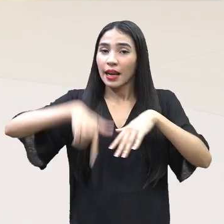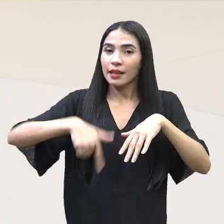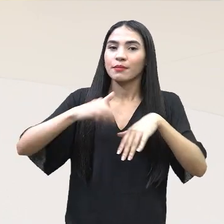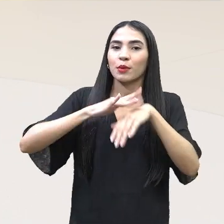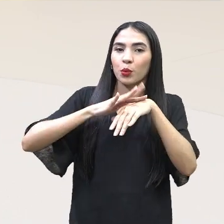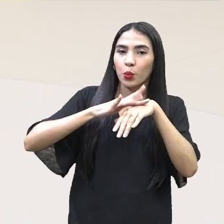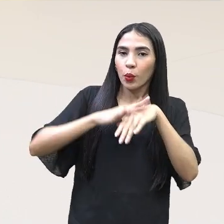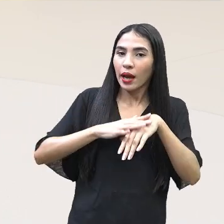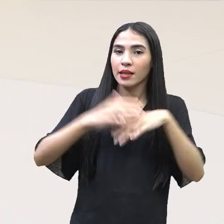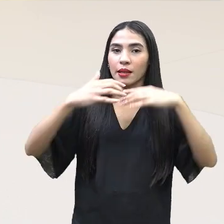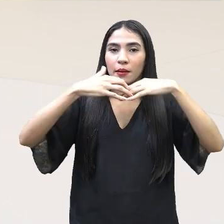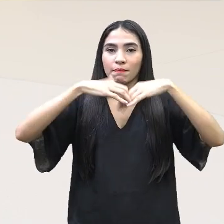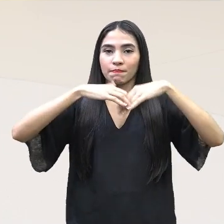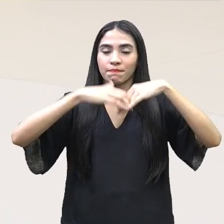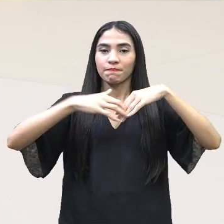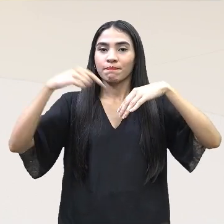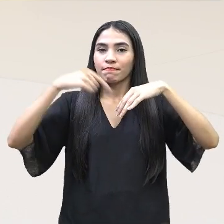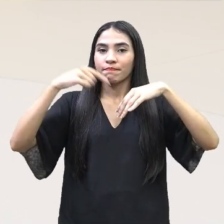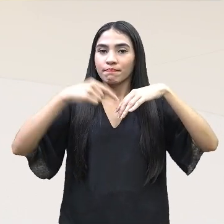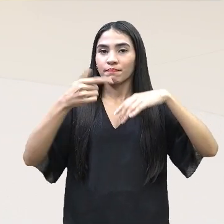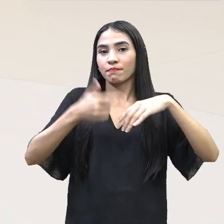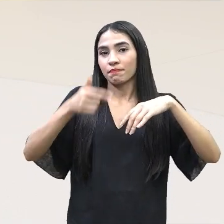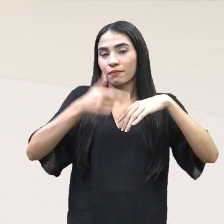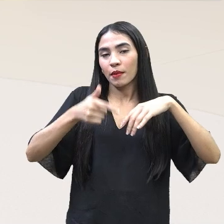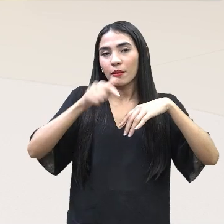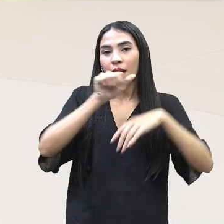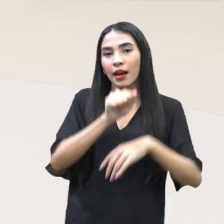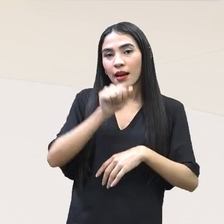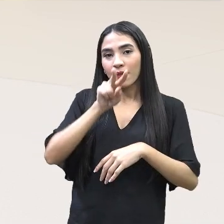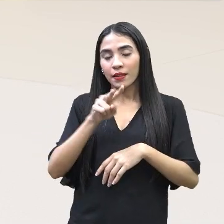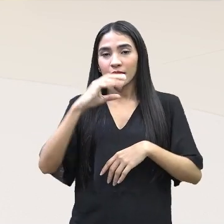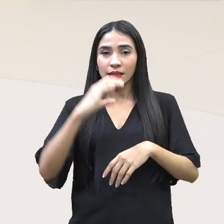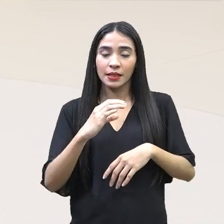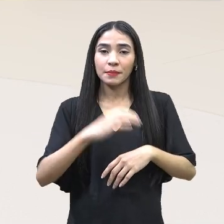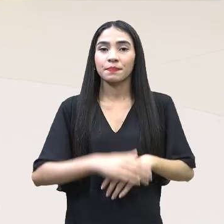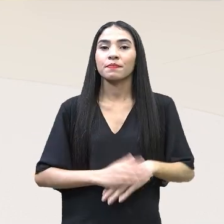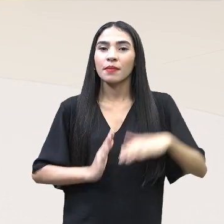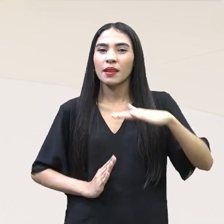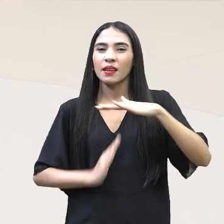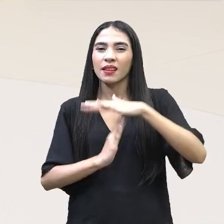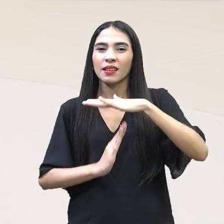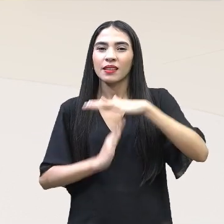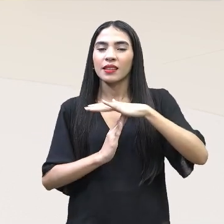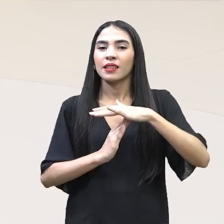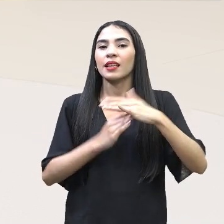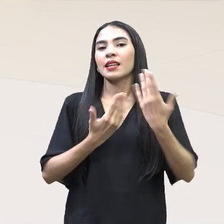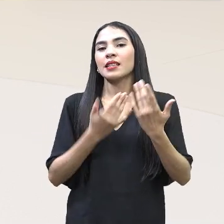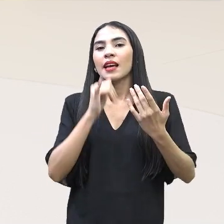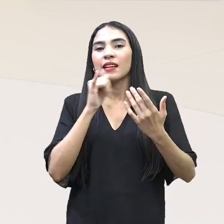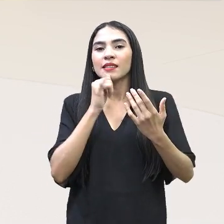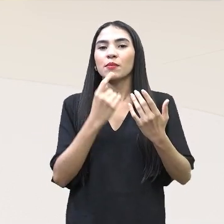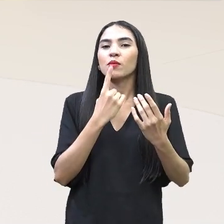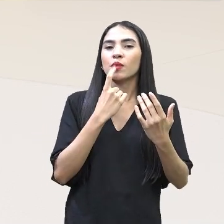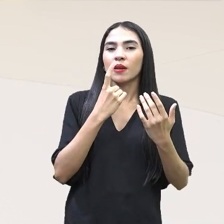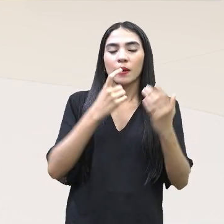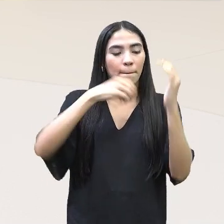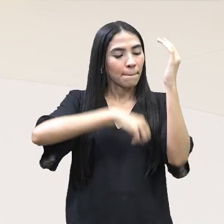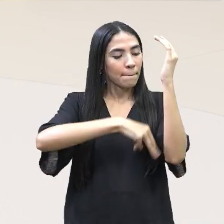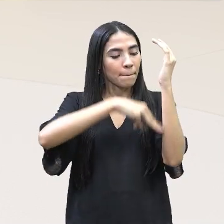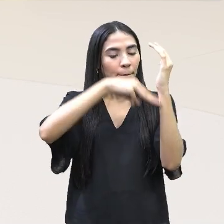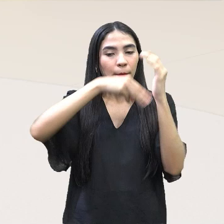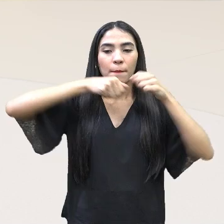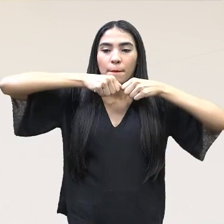doença cerebrovascular, um AVC, certo? Esse impedimento ali da circulação sanguínea nos